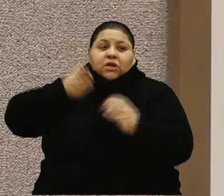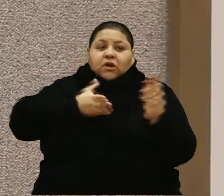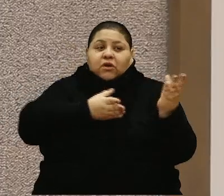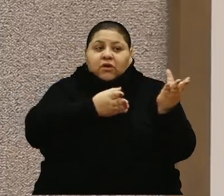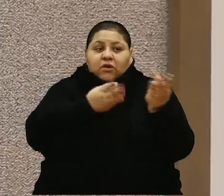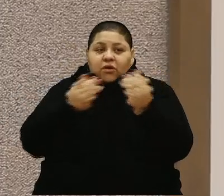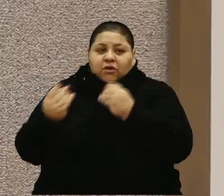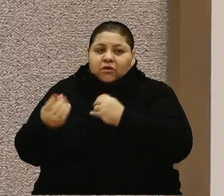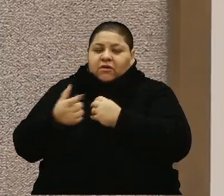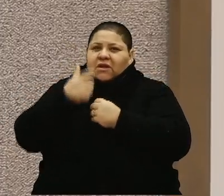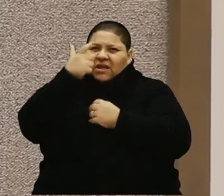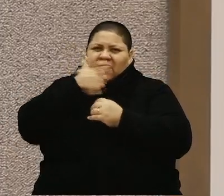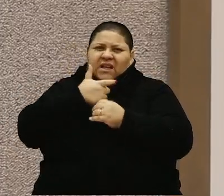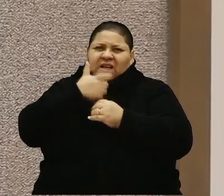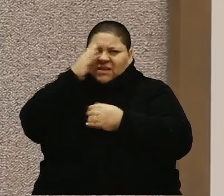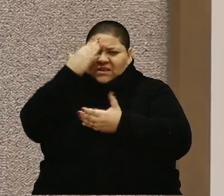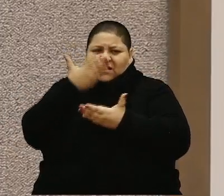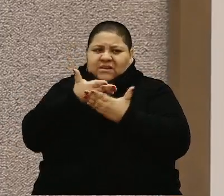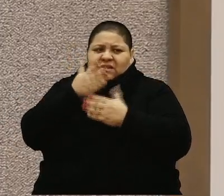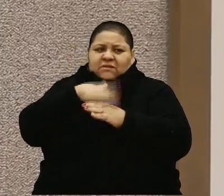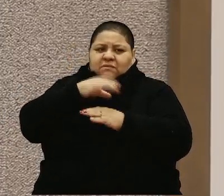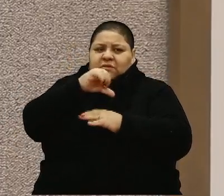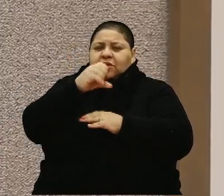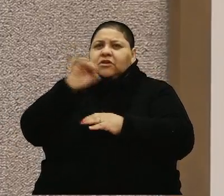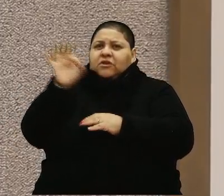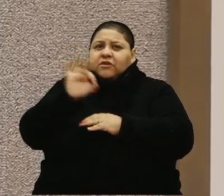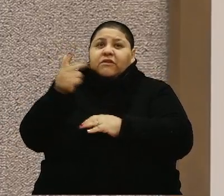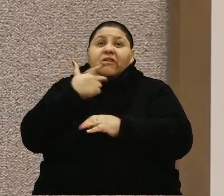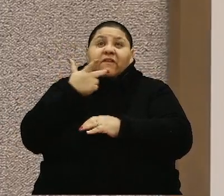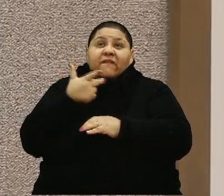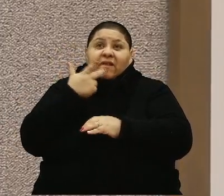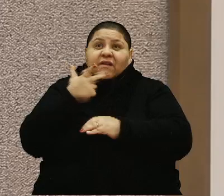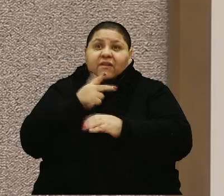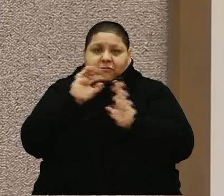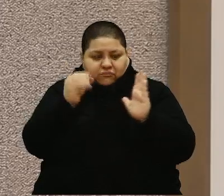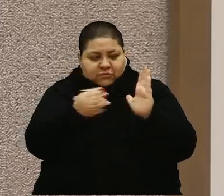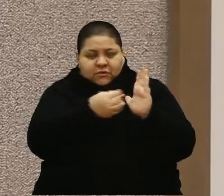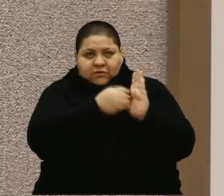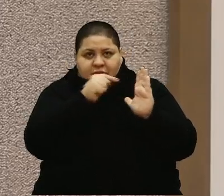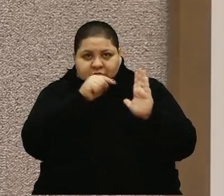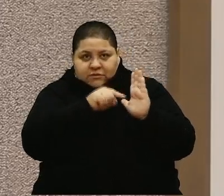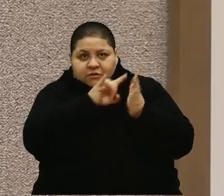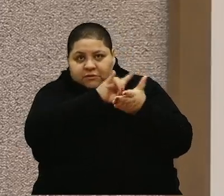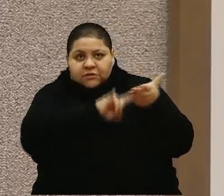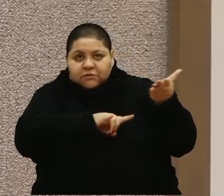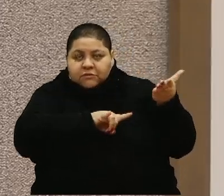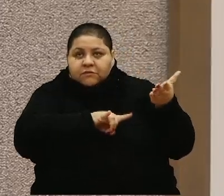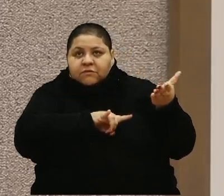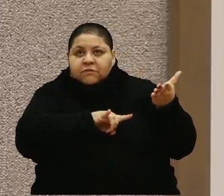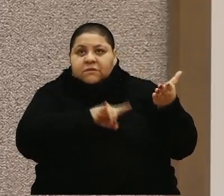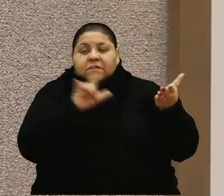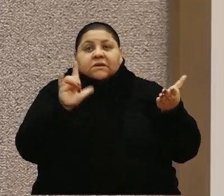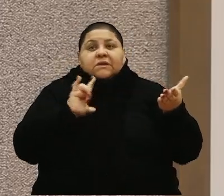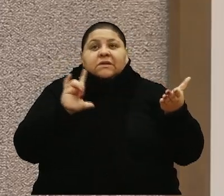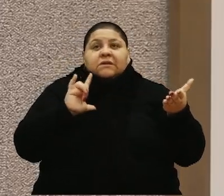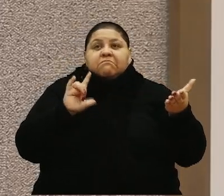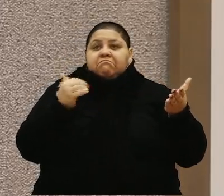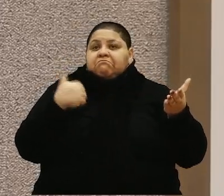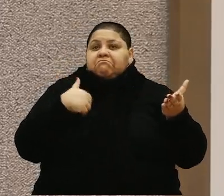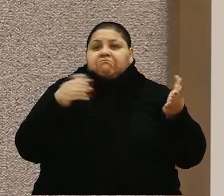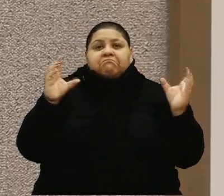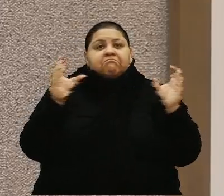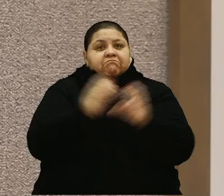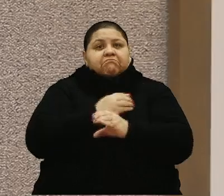questões, eu diria que mais de 90% que Vossa Senhoria colocou os autores colocaram nessa moção, tem a minha plena e